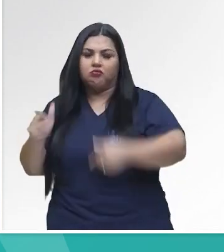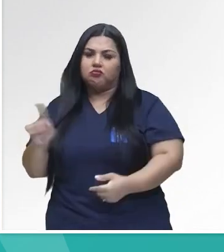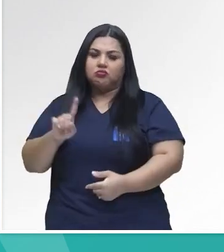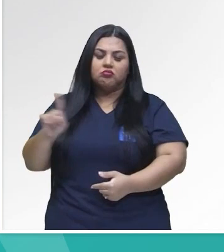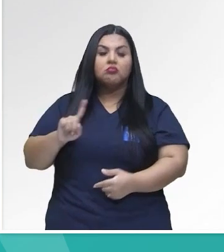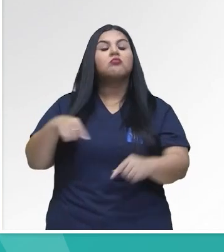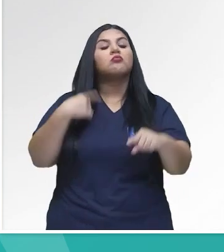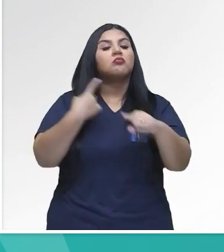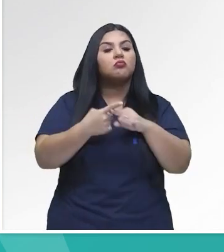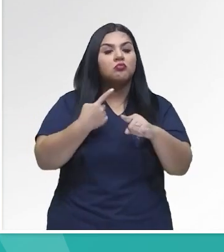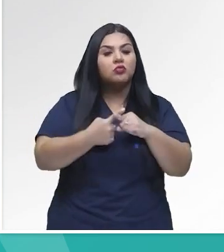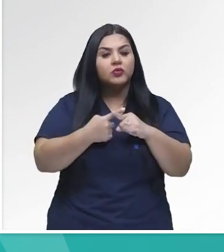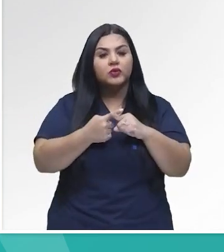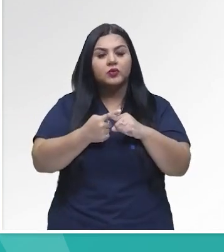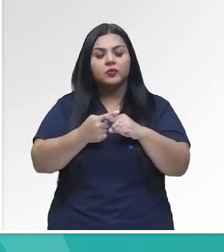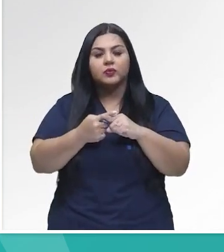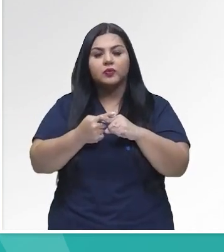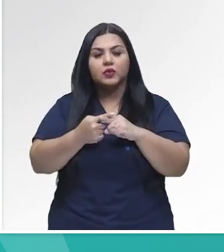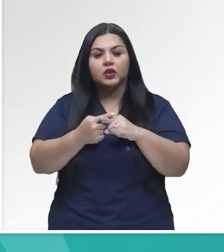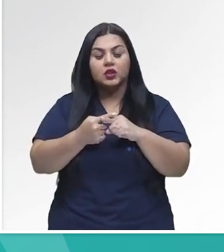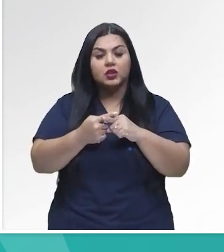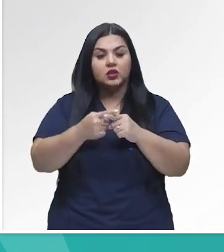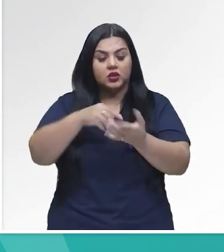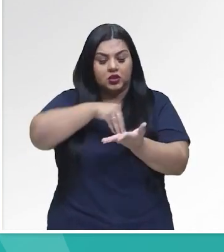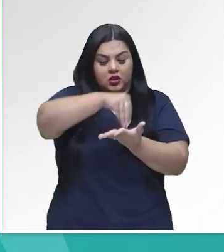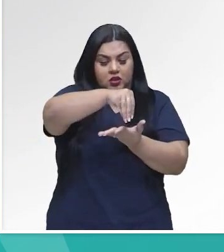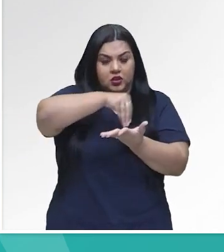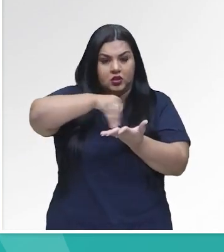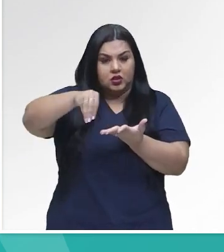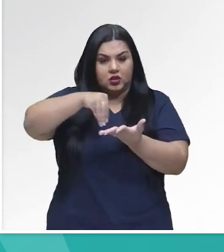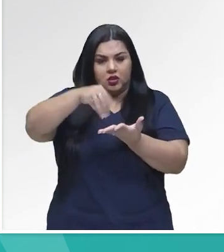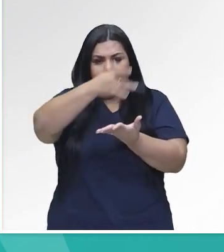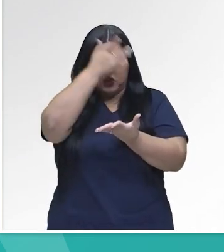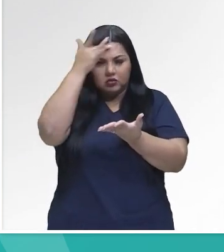Porque o enxadrista, ele